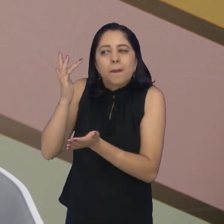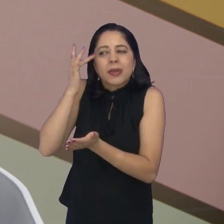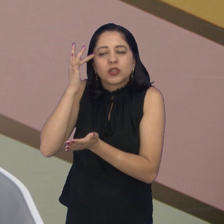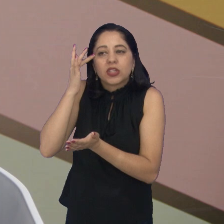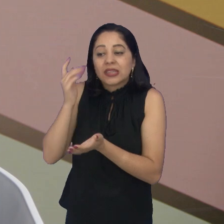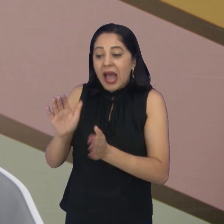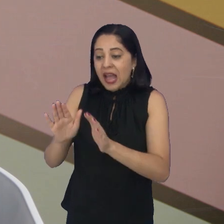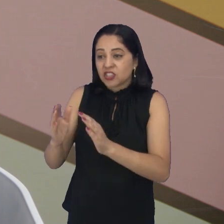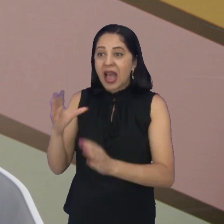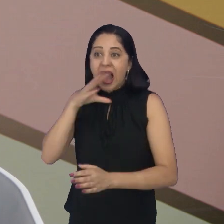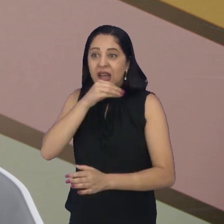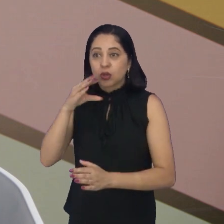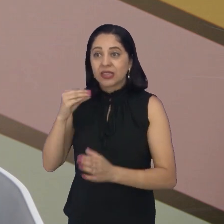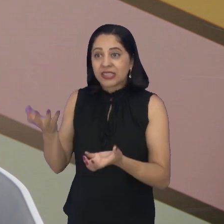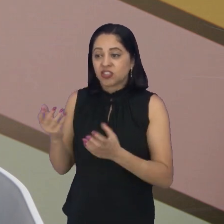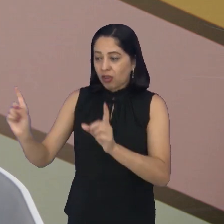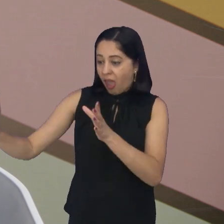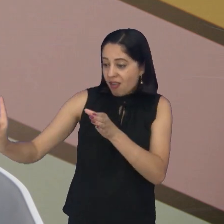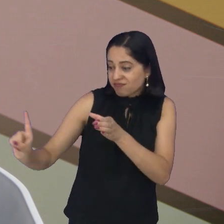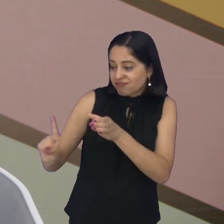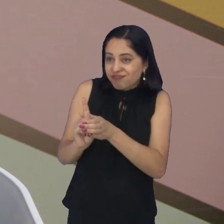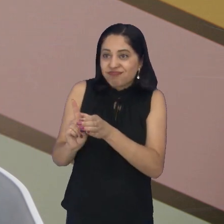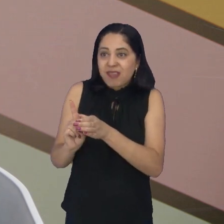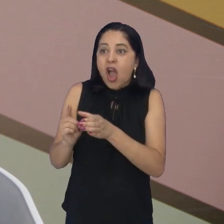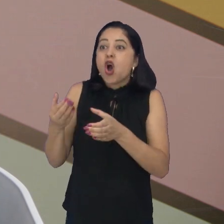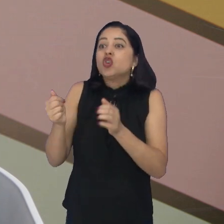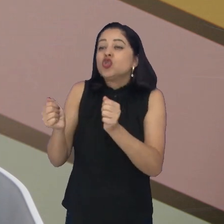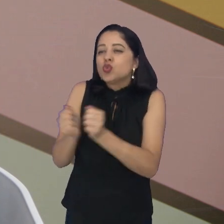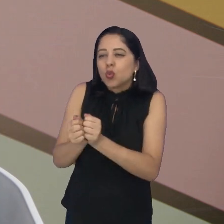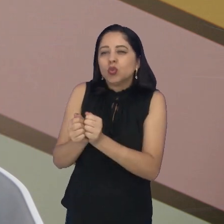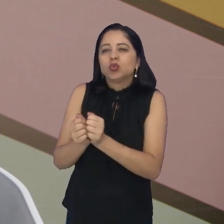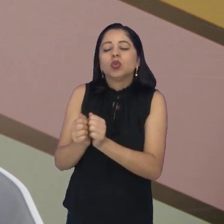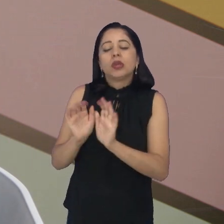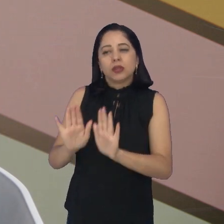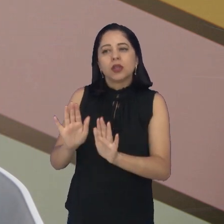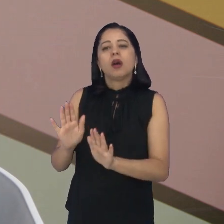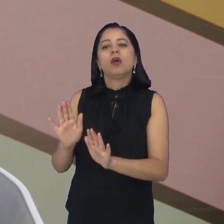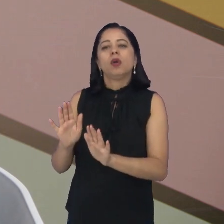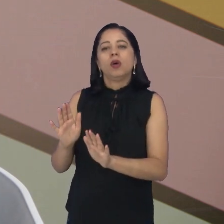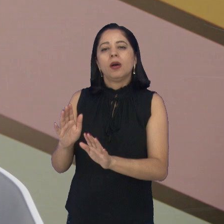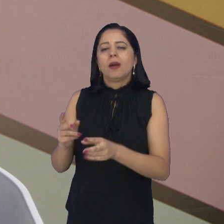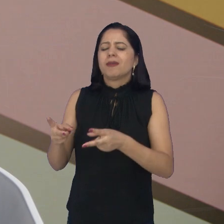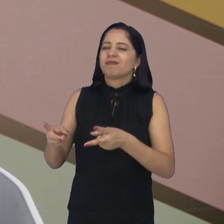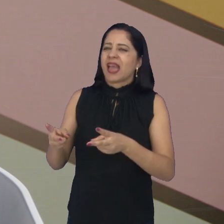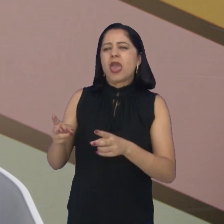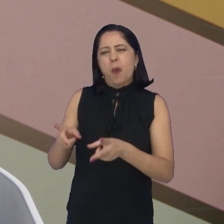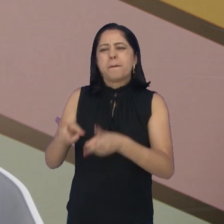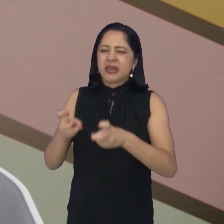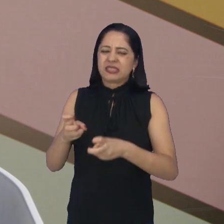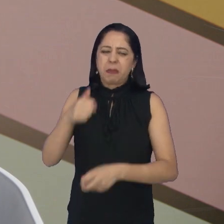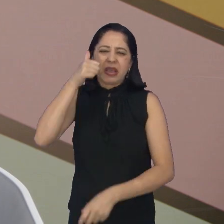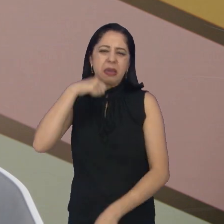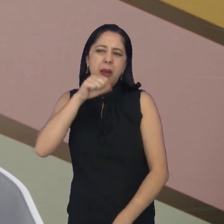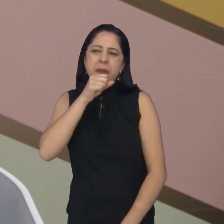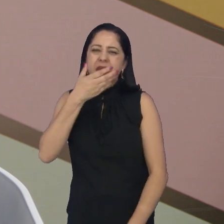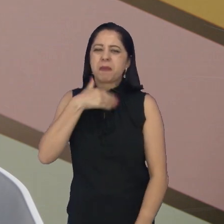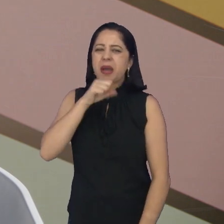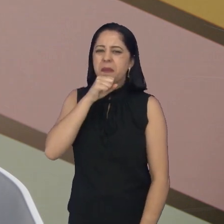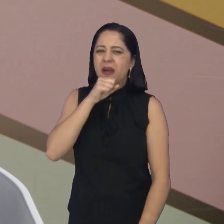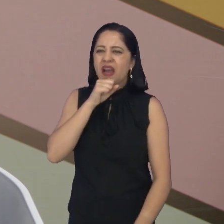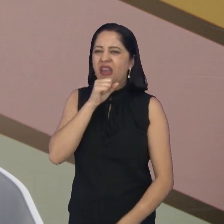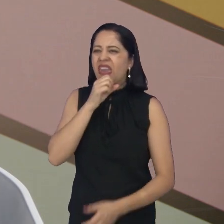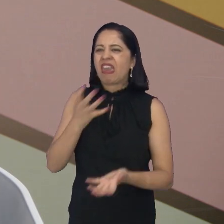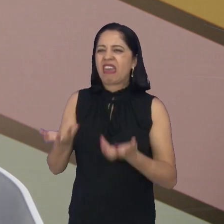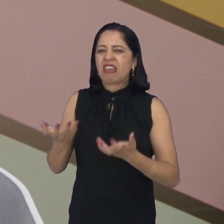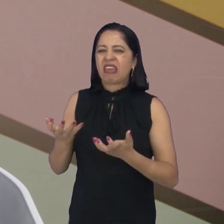a gente precisa dessa conexão, sabe? De olhar e deixar, eu vejo assim que muitos pais querem encaixotar também